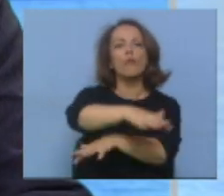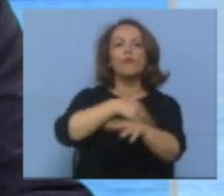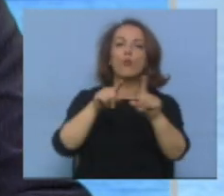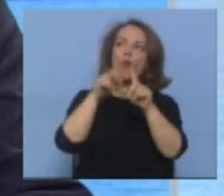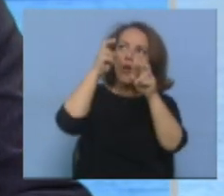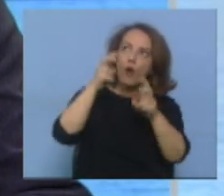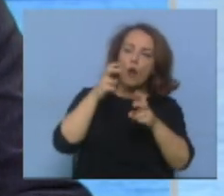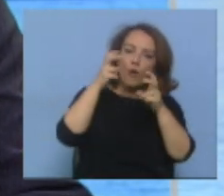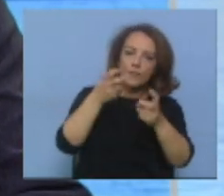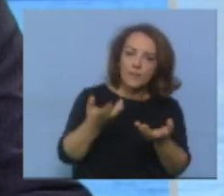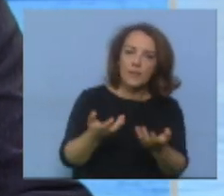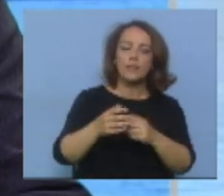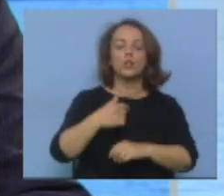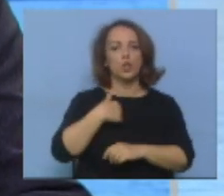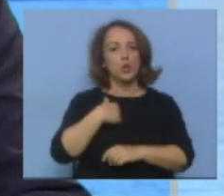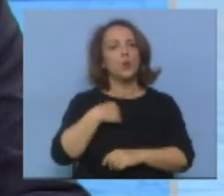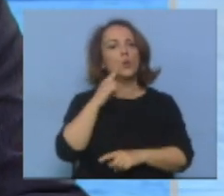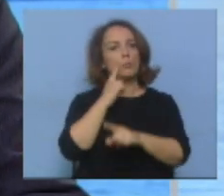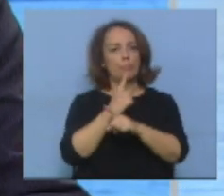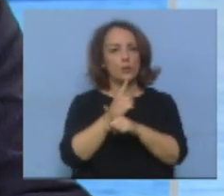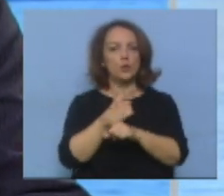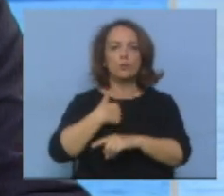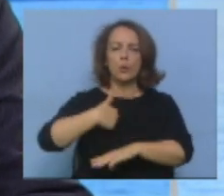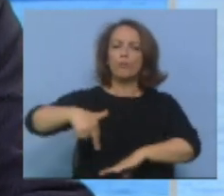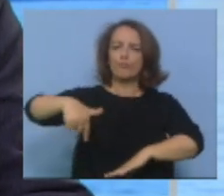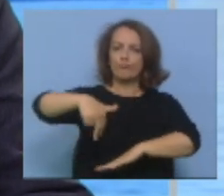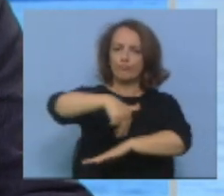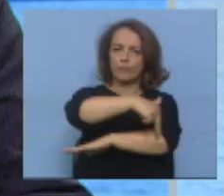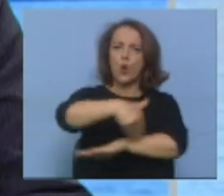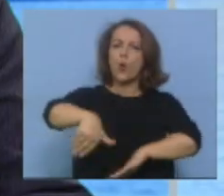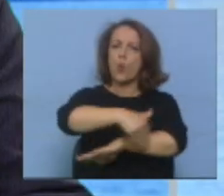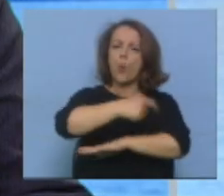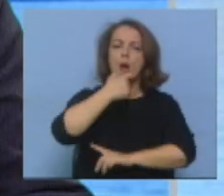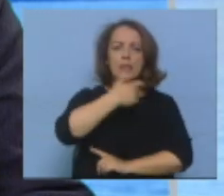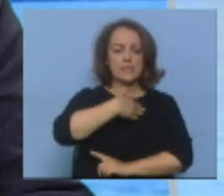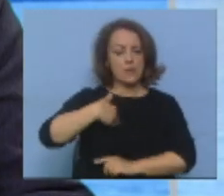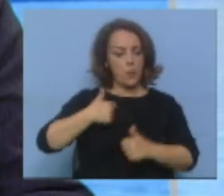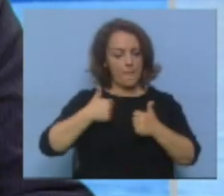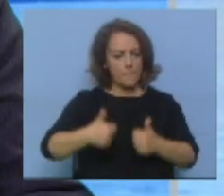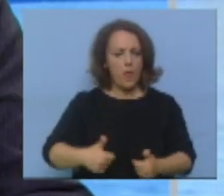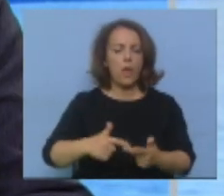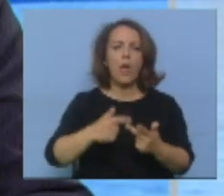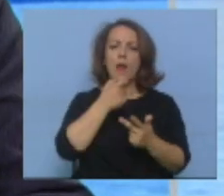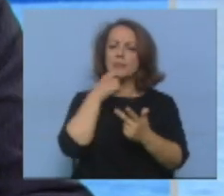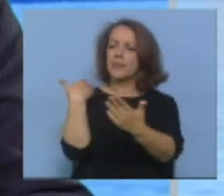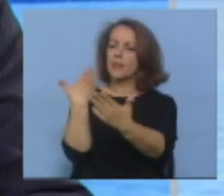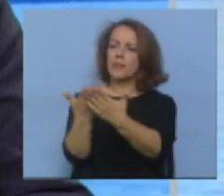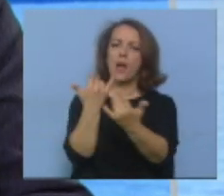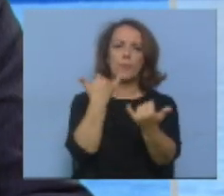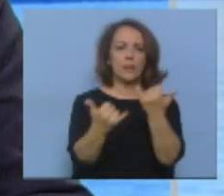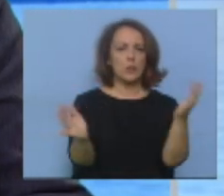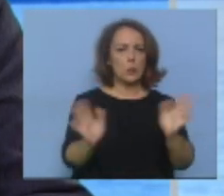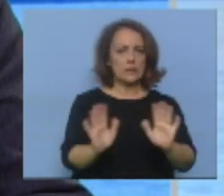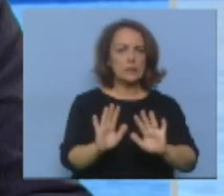rua enquanto eu tiver saúde e não puser ninguém em risco, não é? E todos os dias andar pelas ruas, dar